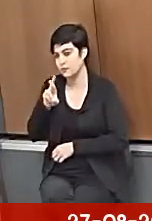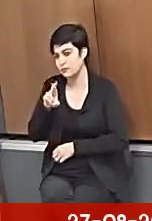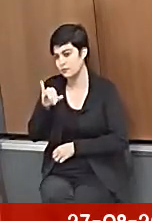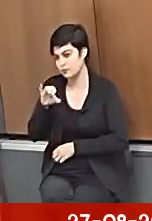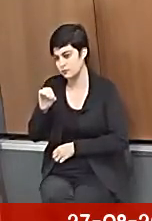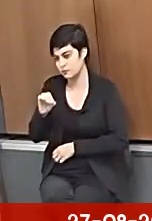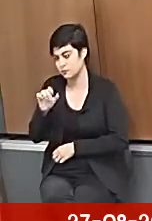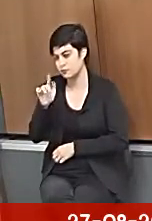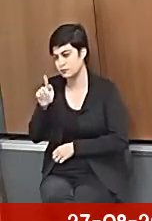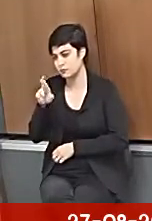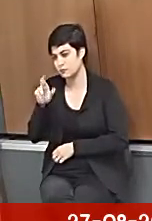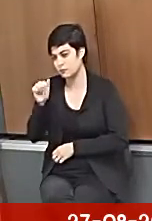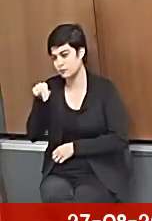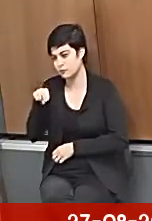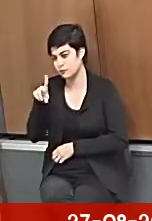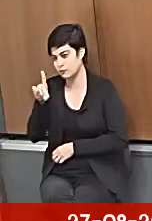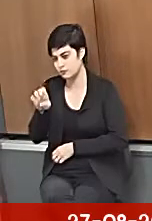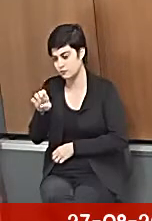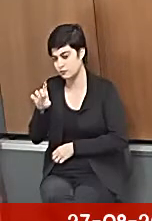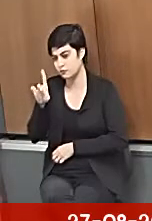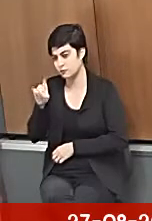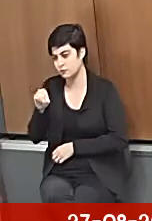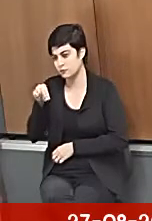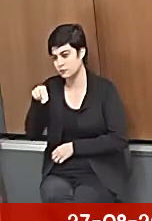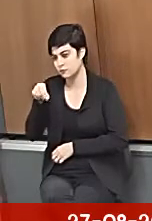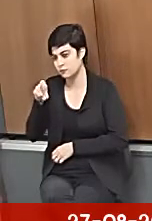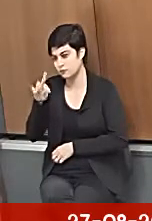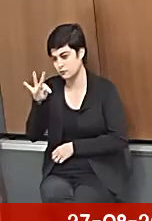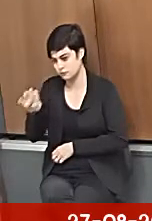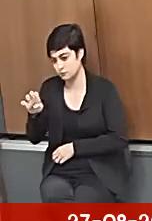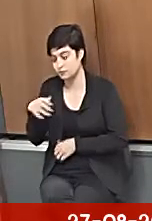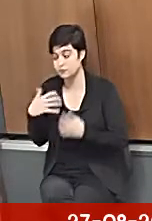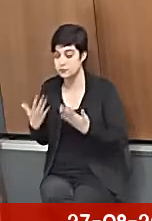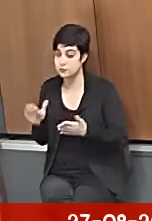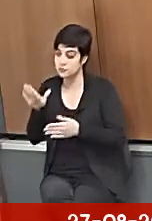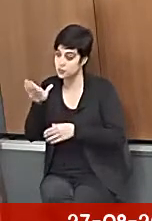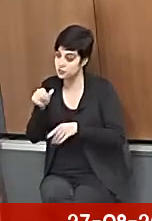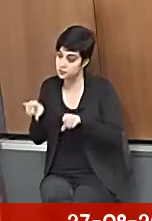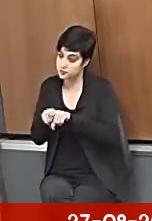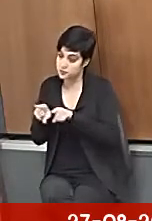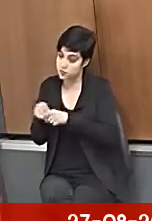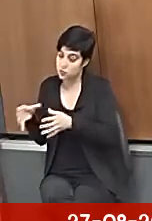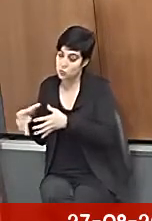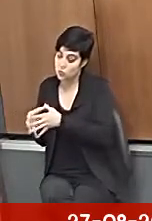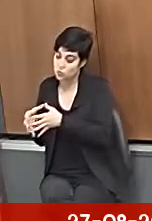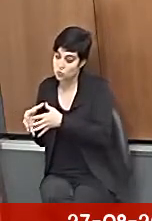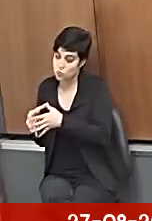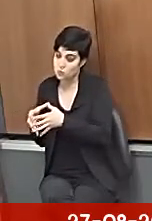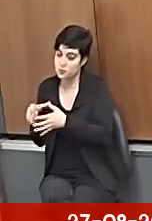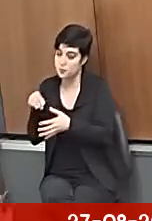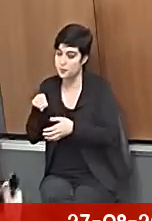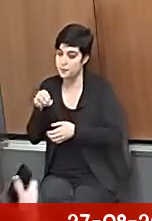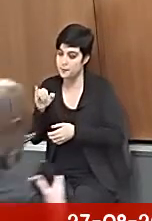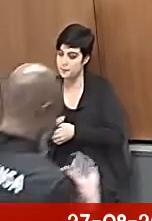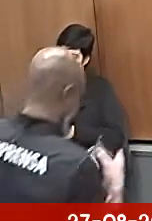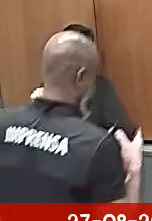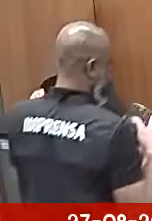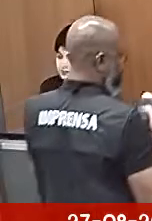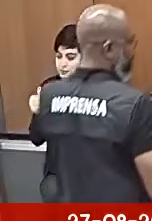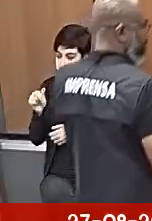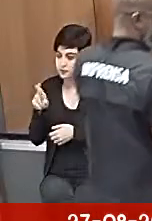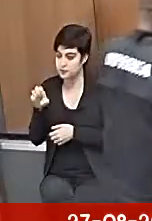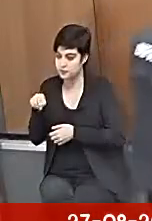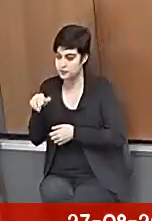número 300 ea minas arena eu faço um convite a gente com deficiência